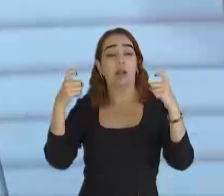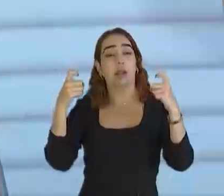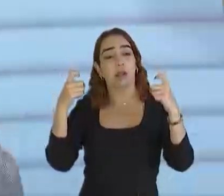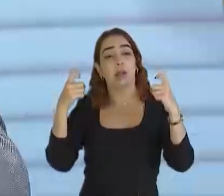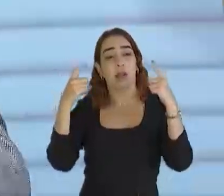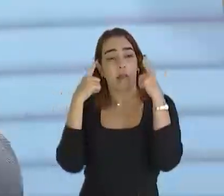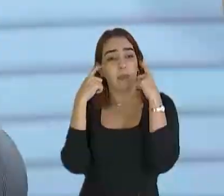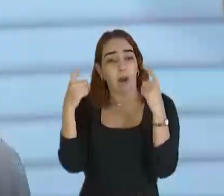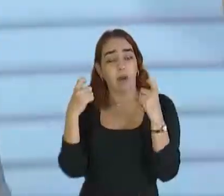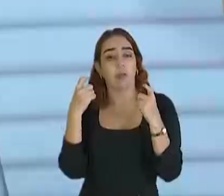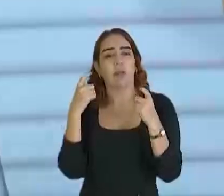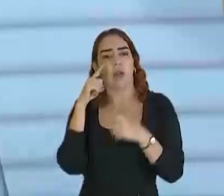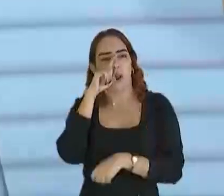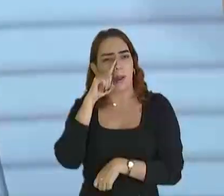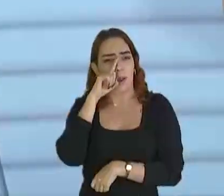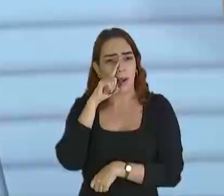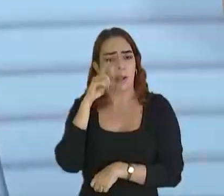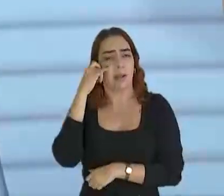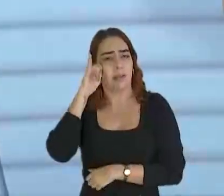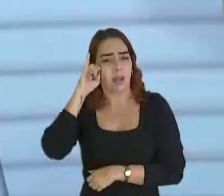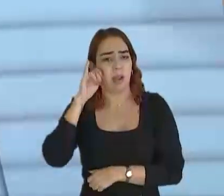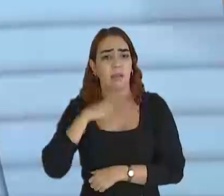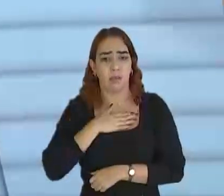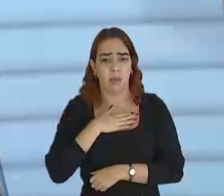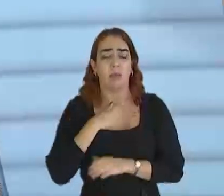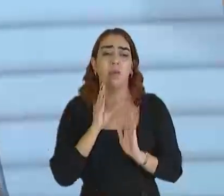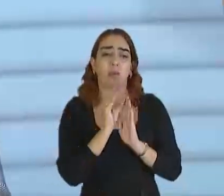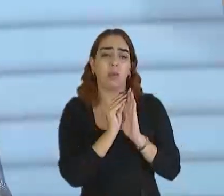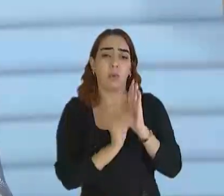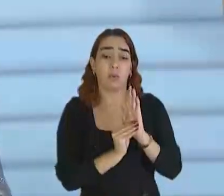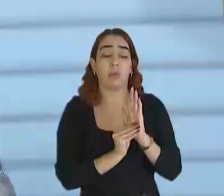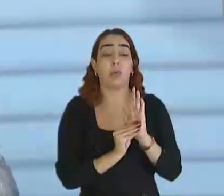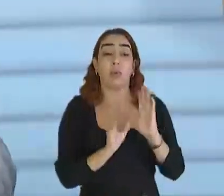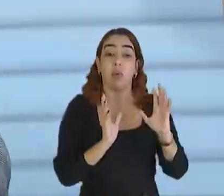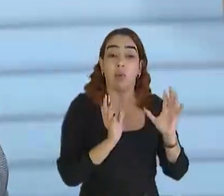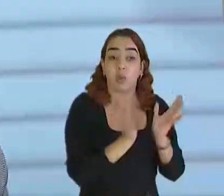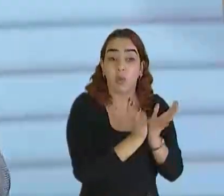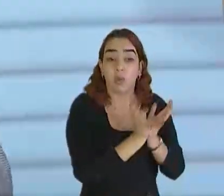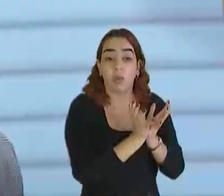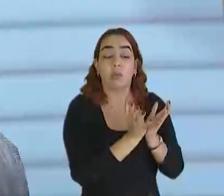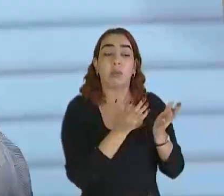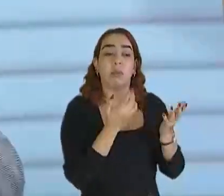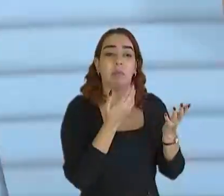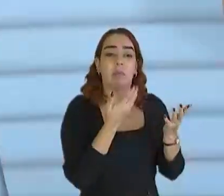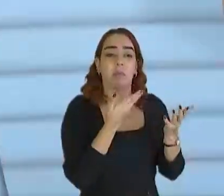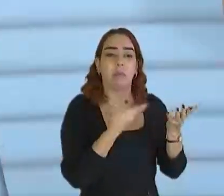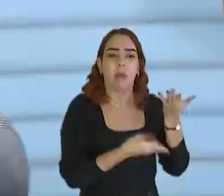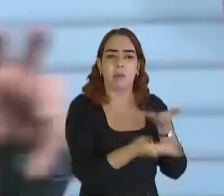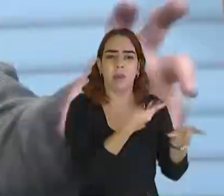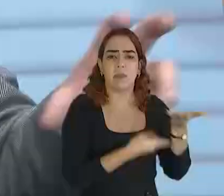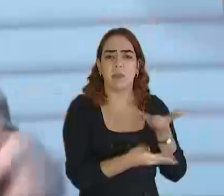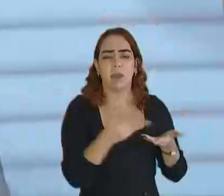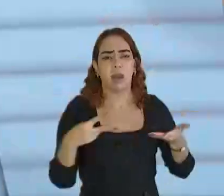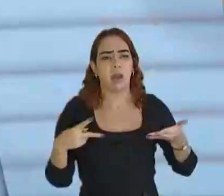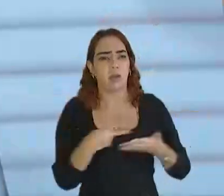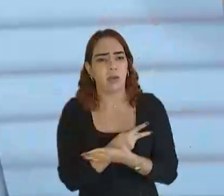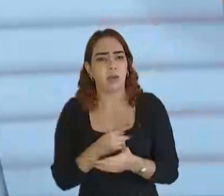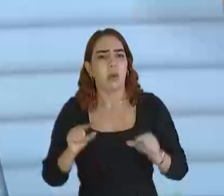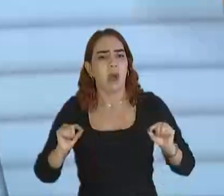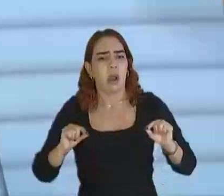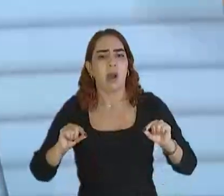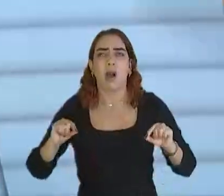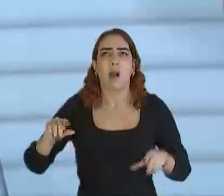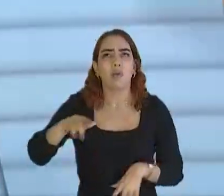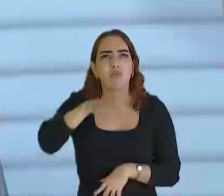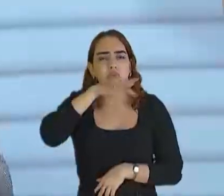que estrutura muito da minha agenda para as equipes do Previl. E quando houve, né, veio aquela coluna de